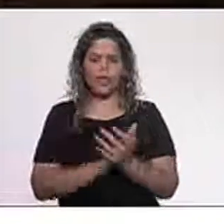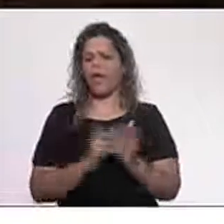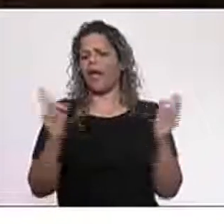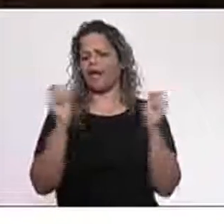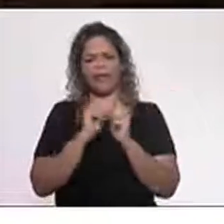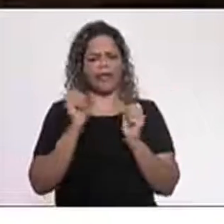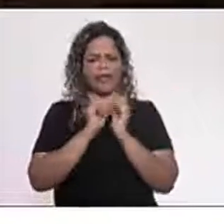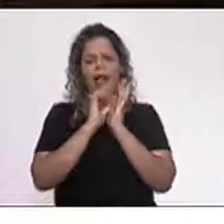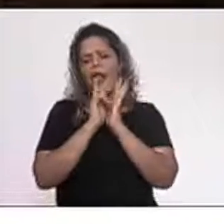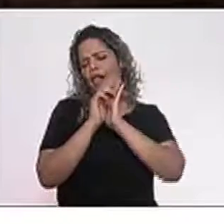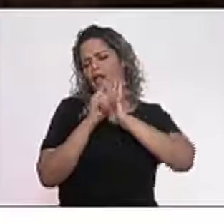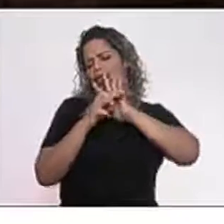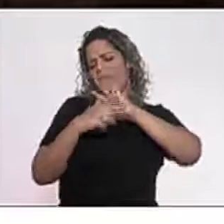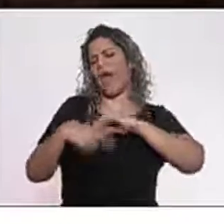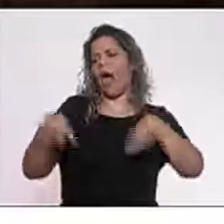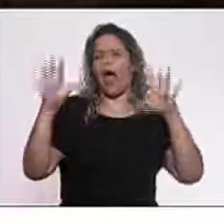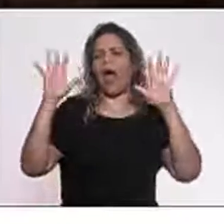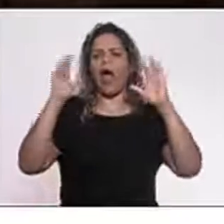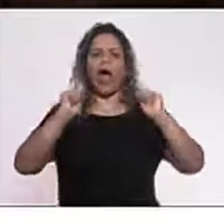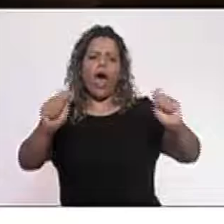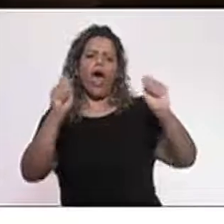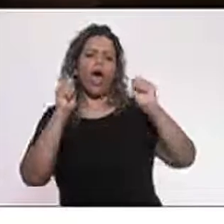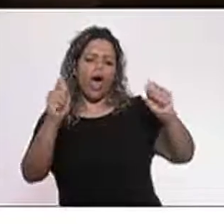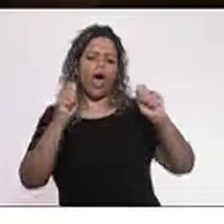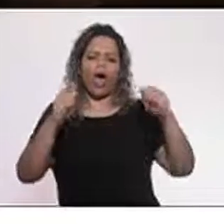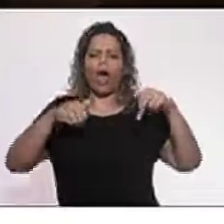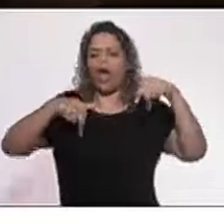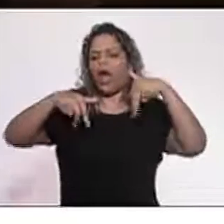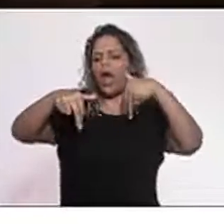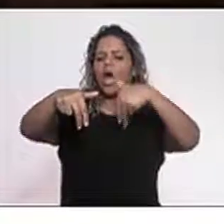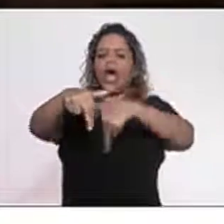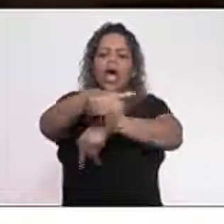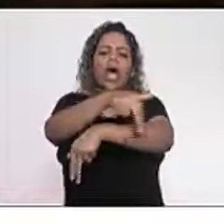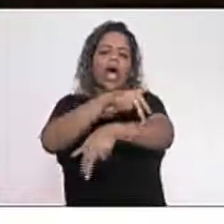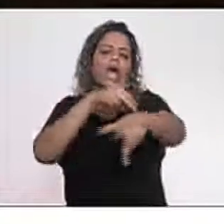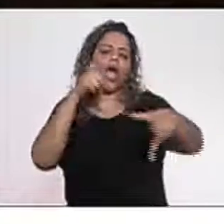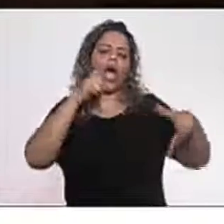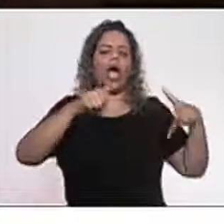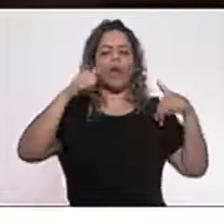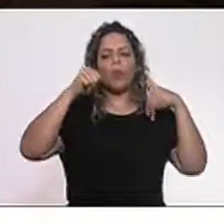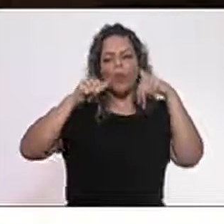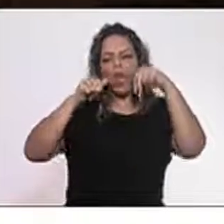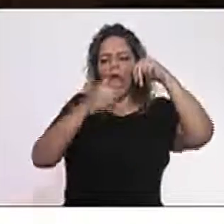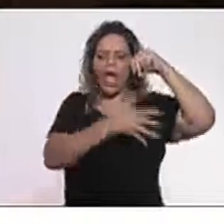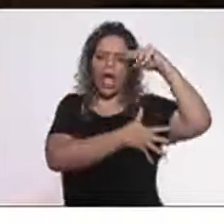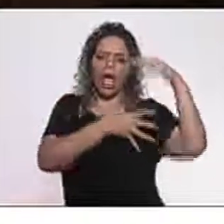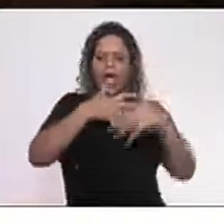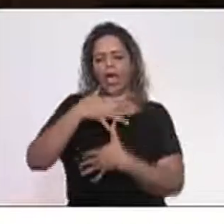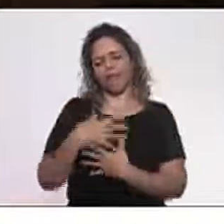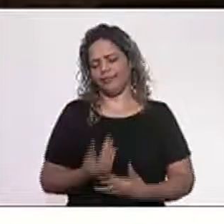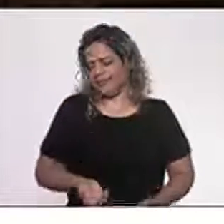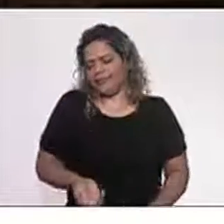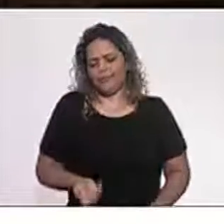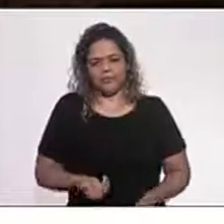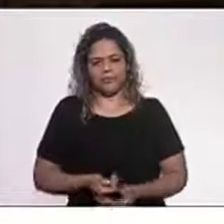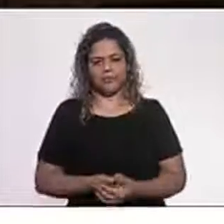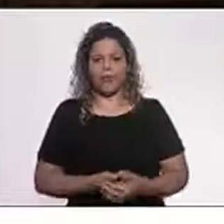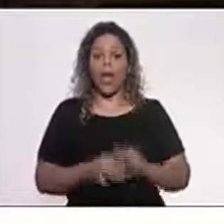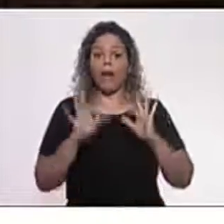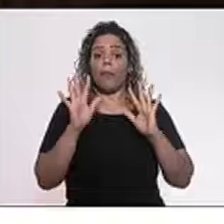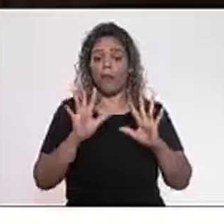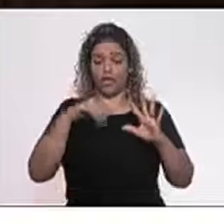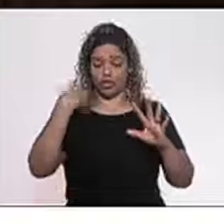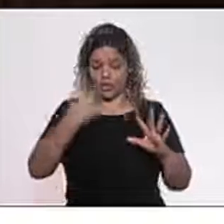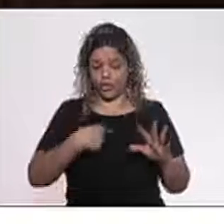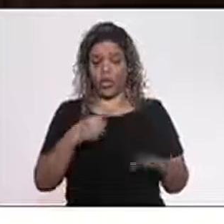esses troços que fazem na rua, de andar mulheres com cabelo embaixo do braço, pode fazer tudo isso. Só